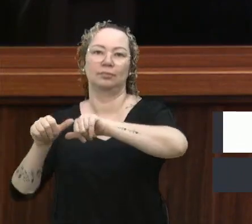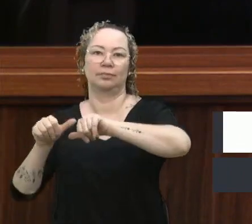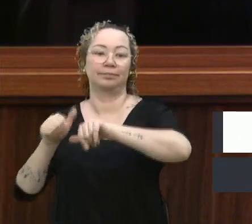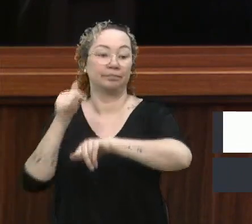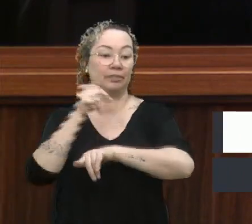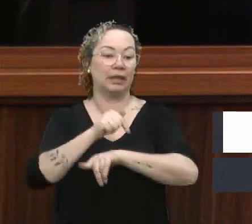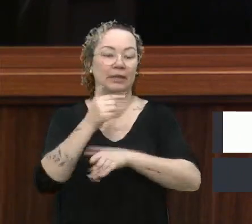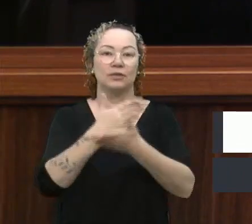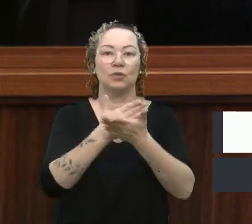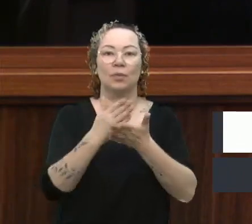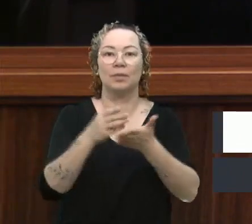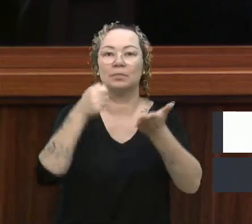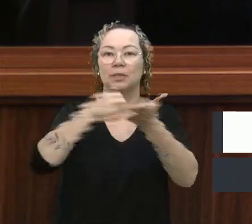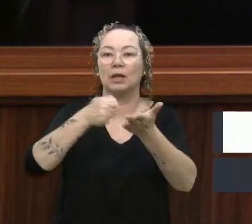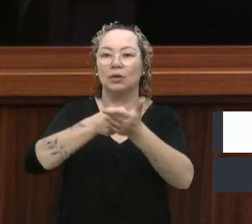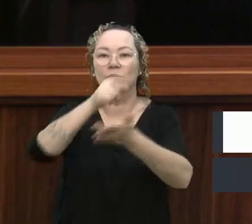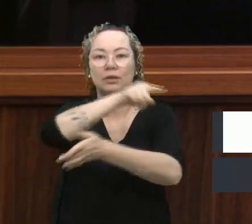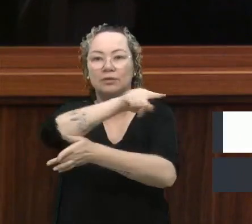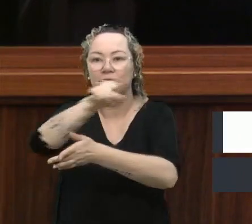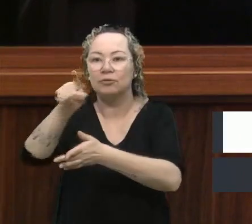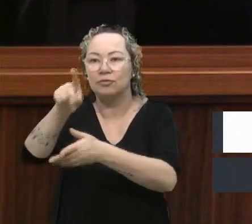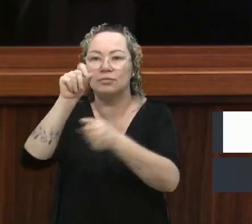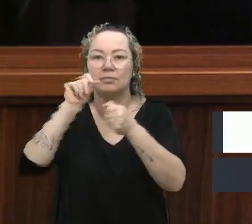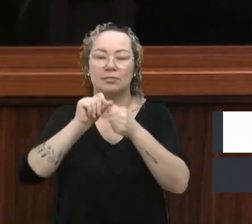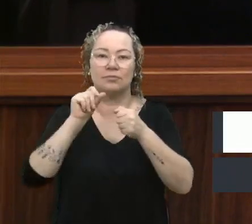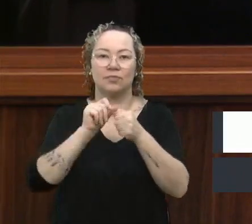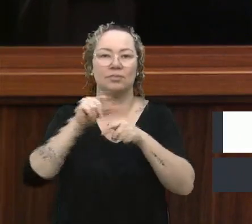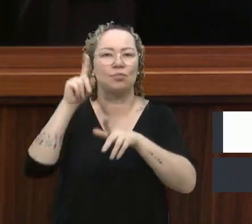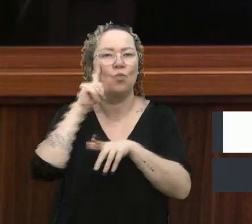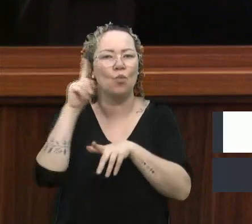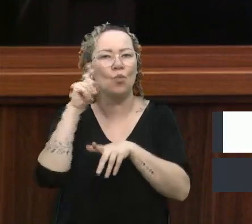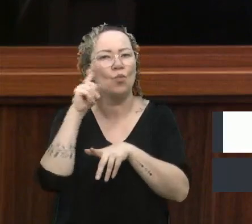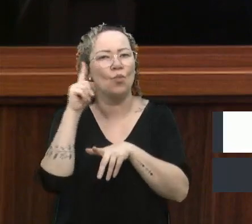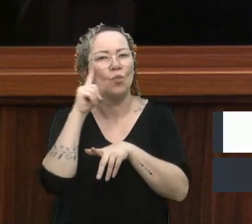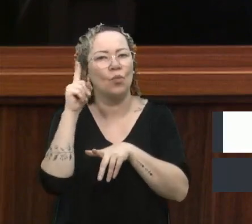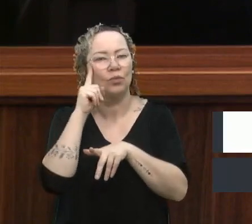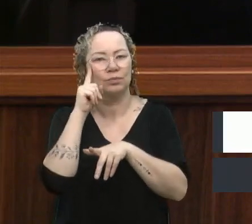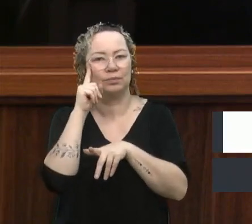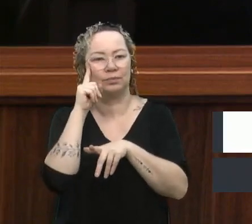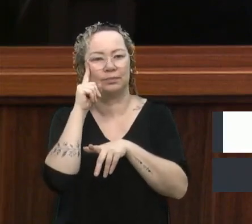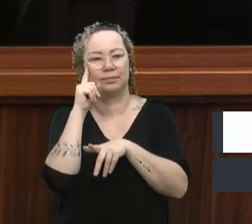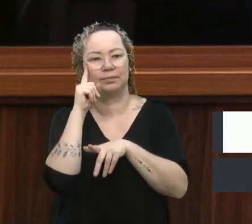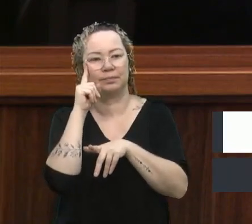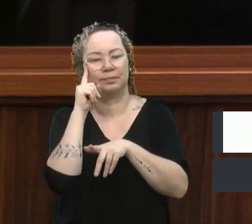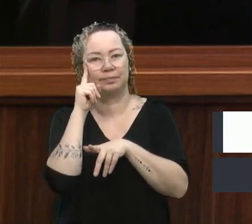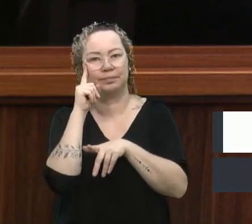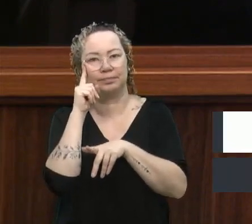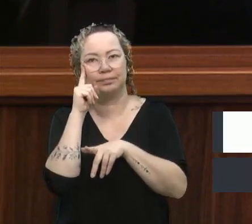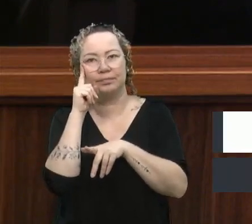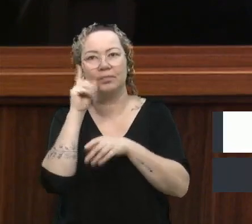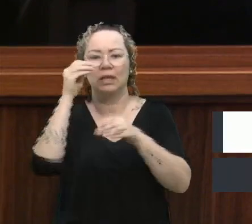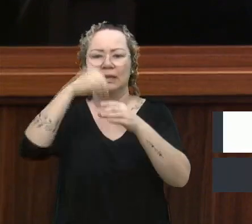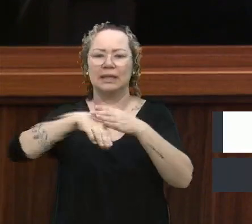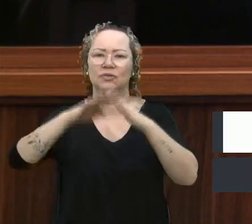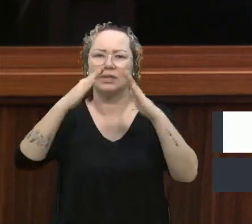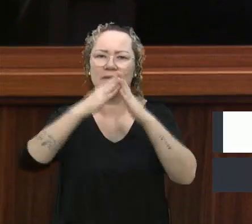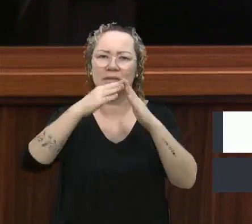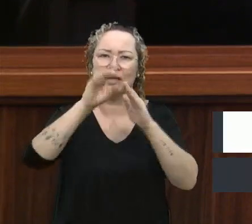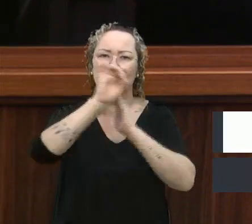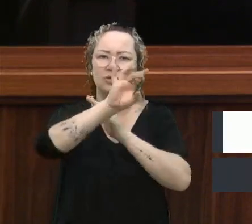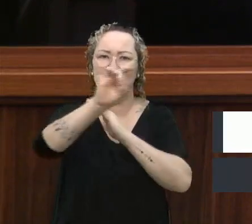através da luta que vocês fazem diariamente, todos os dias, dentro das casas de